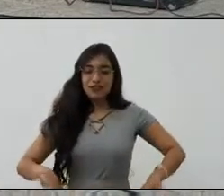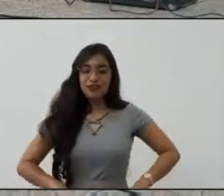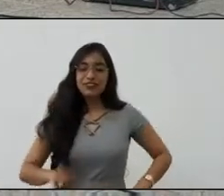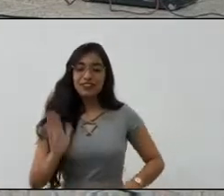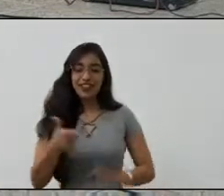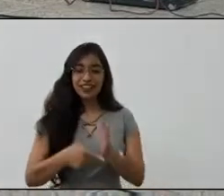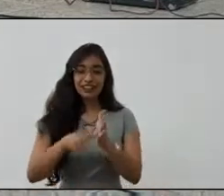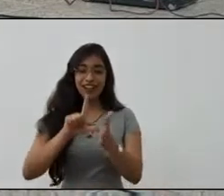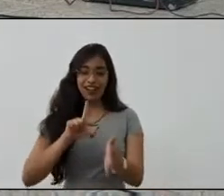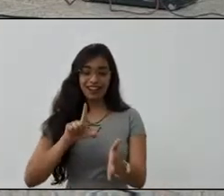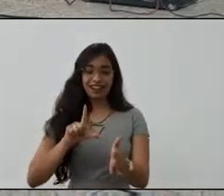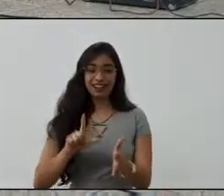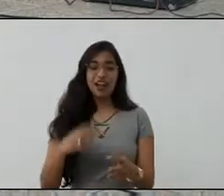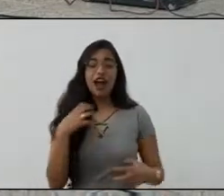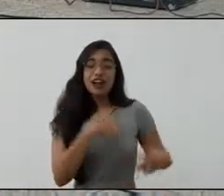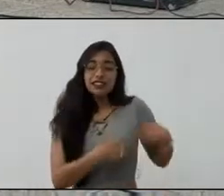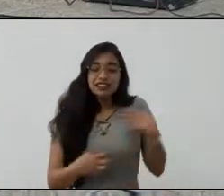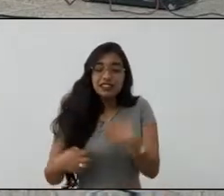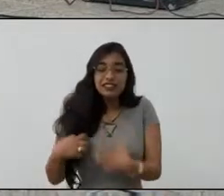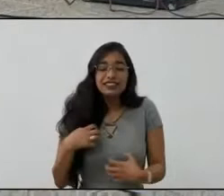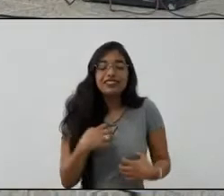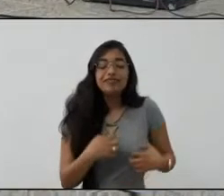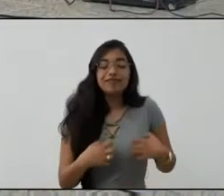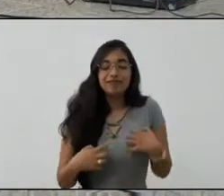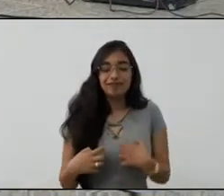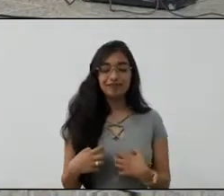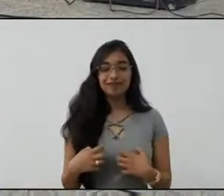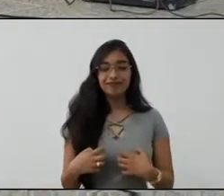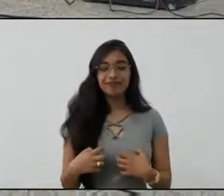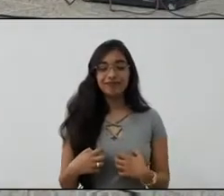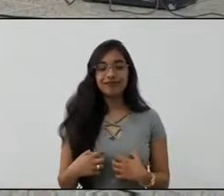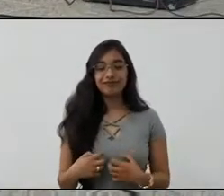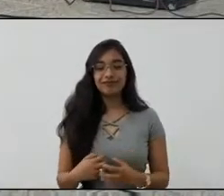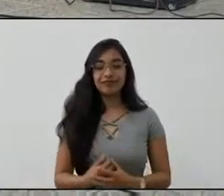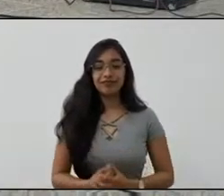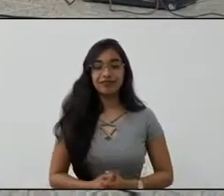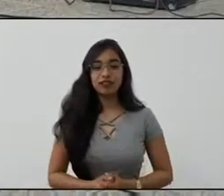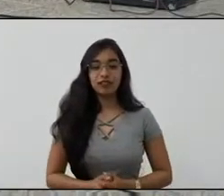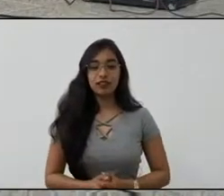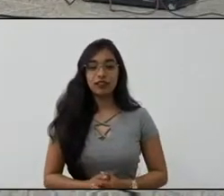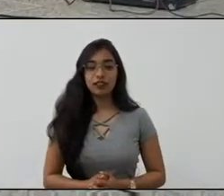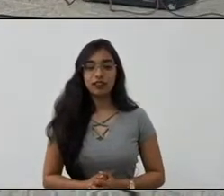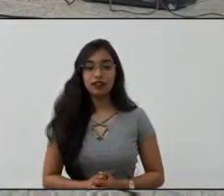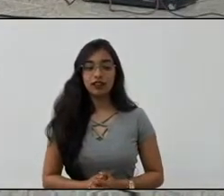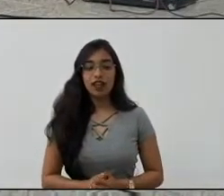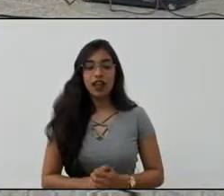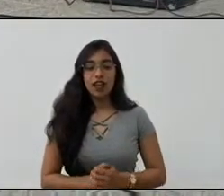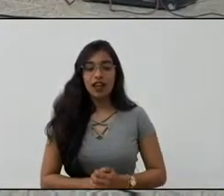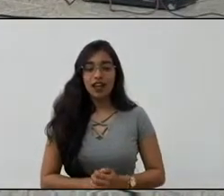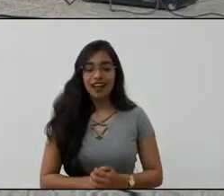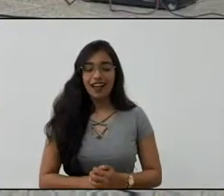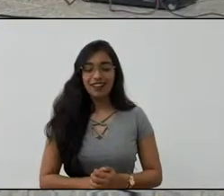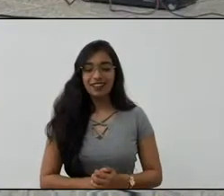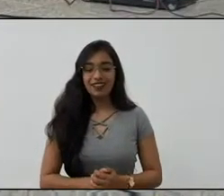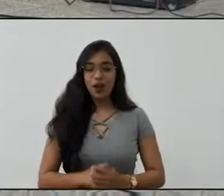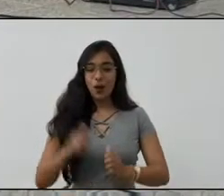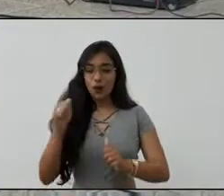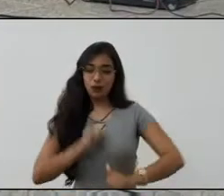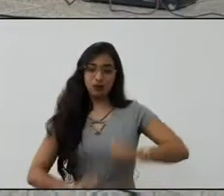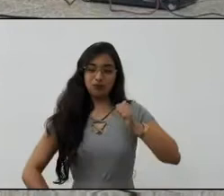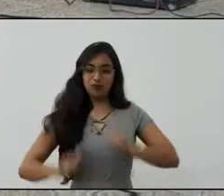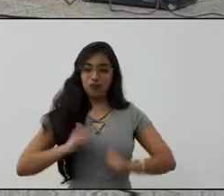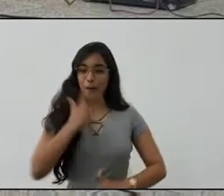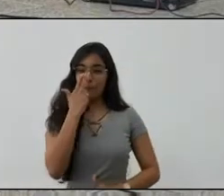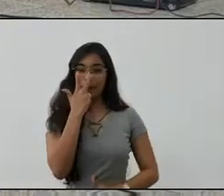A ansiedade, meus queridos irmãos, é a bomba estourar na véspera, sendo que